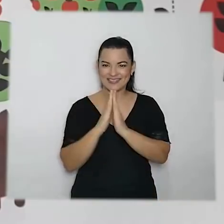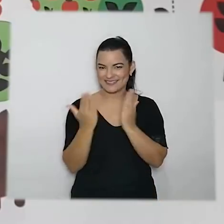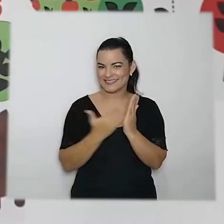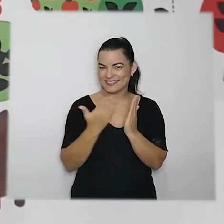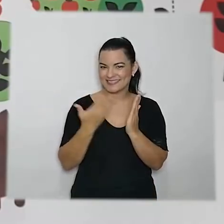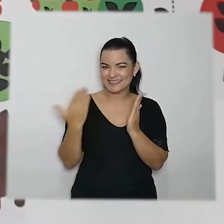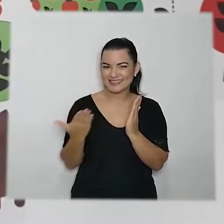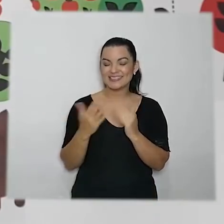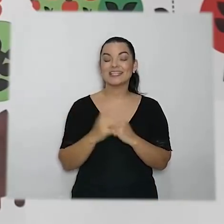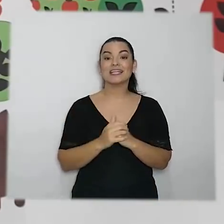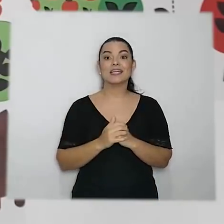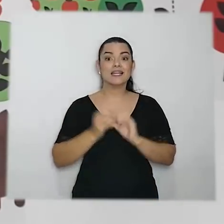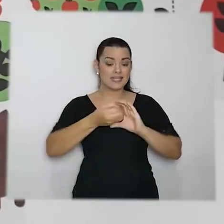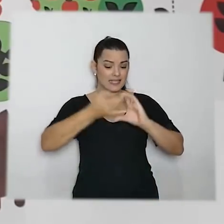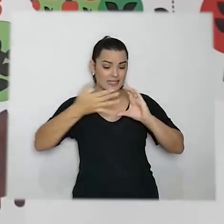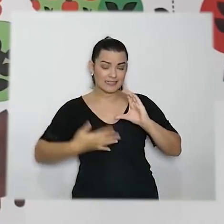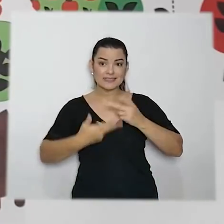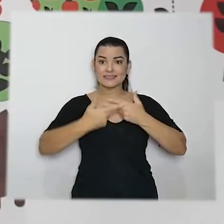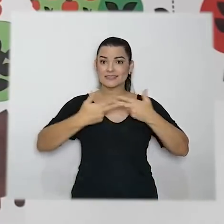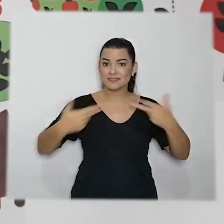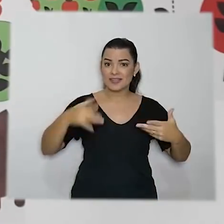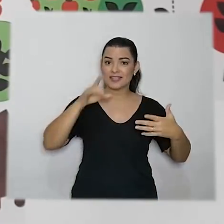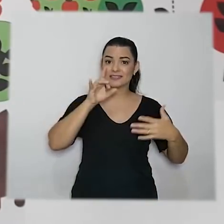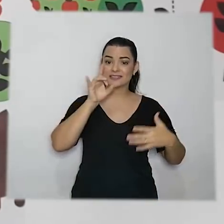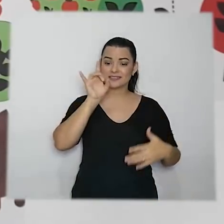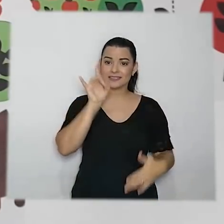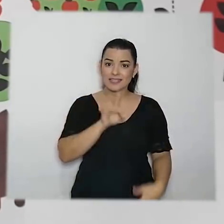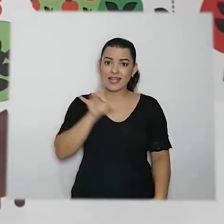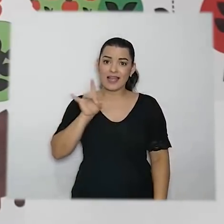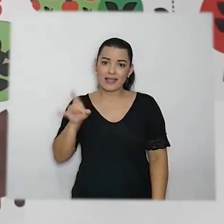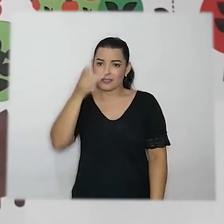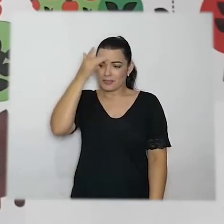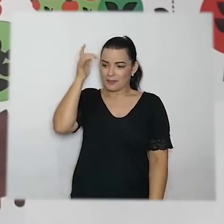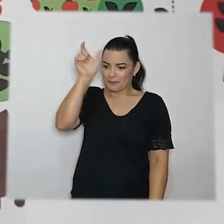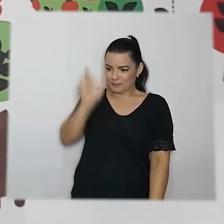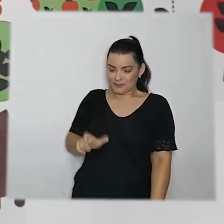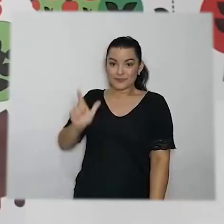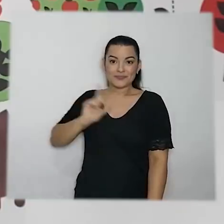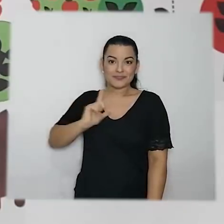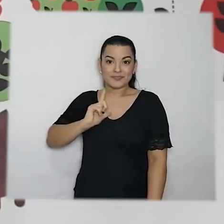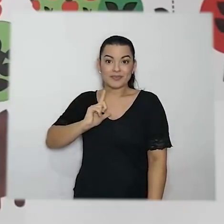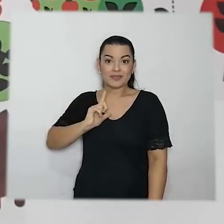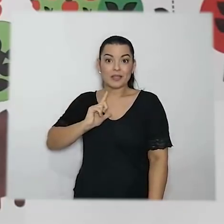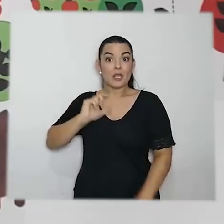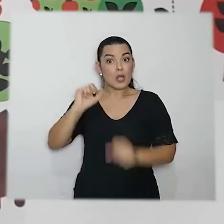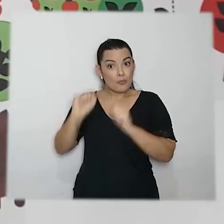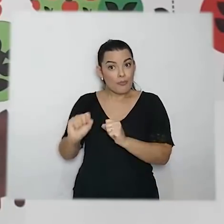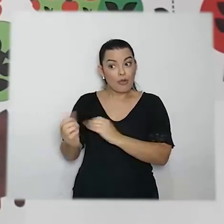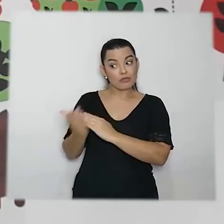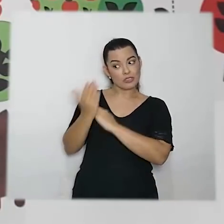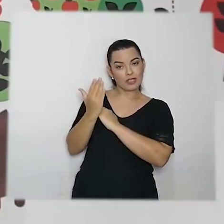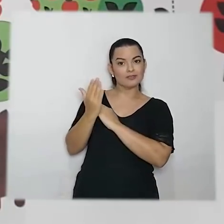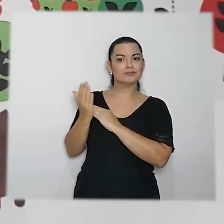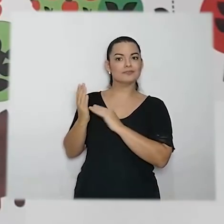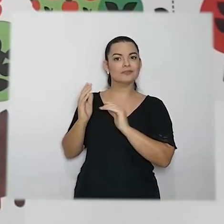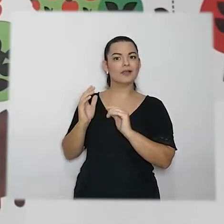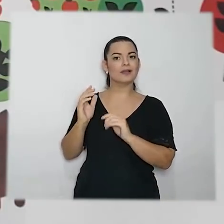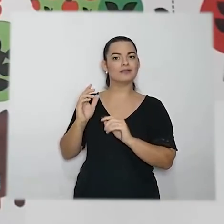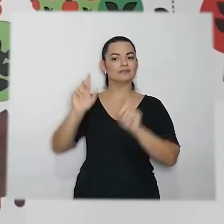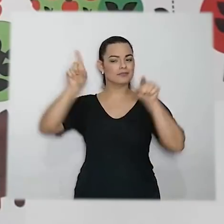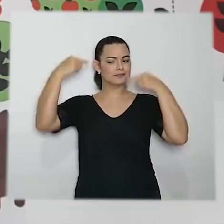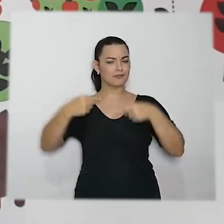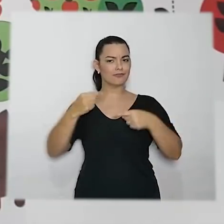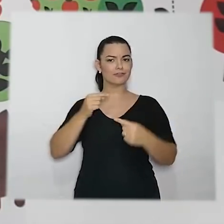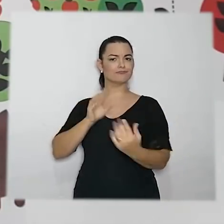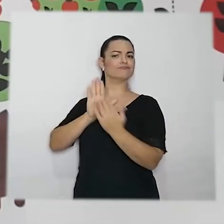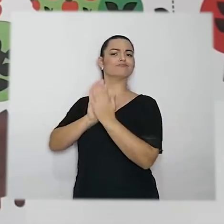que cada um de nós temos pode nos ajudar a enfrentar esses desafios.